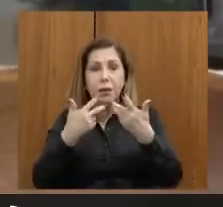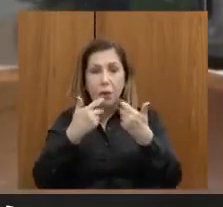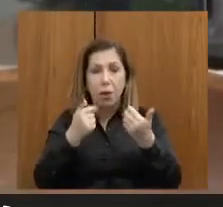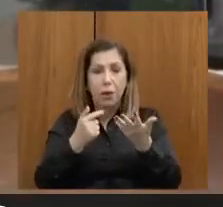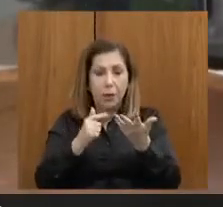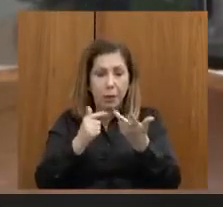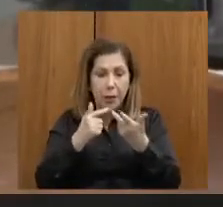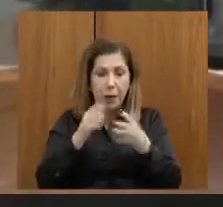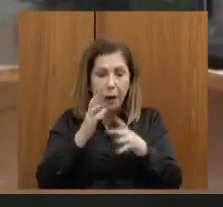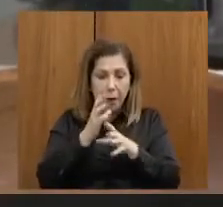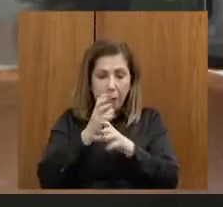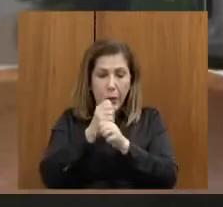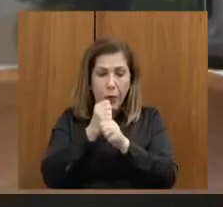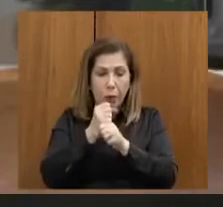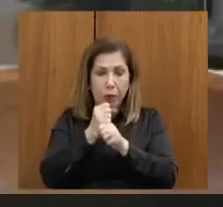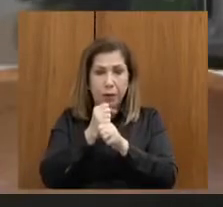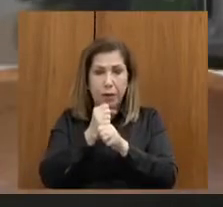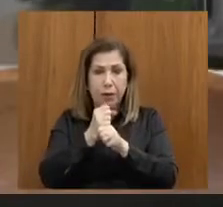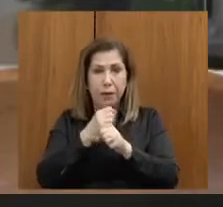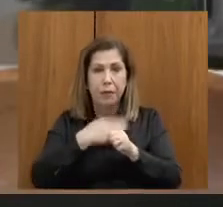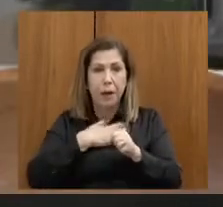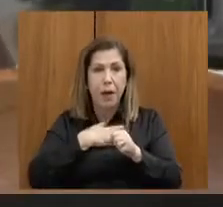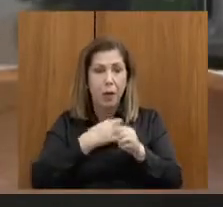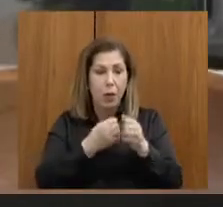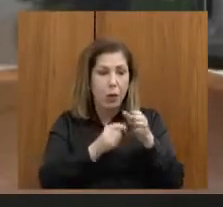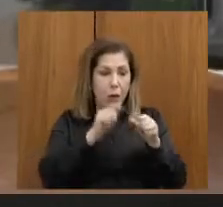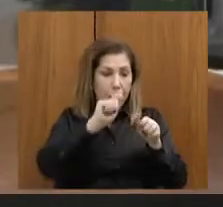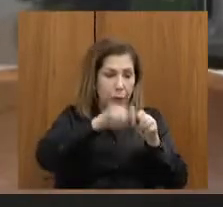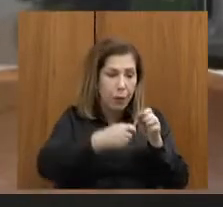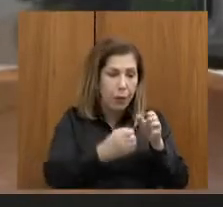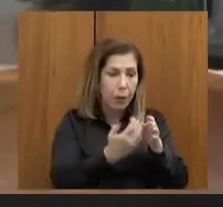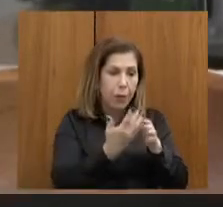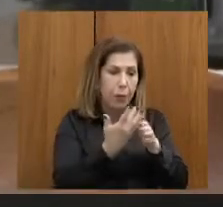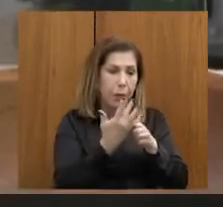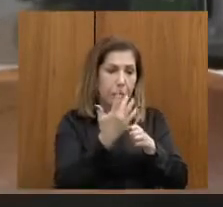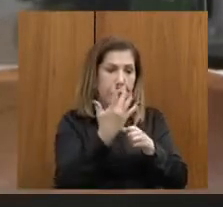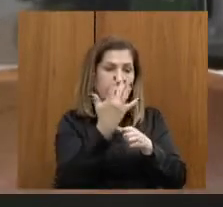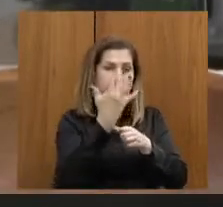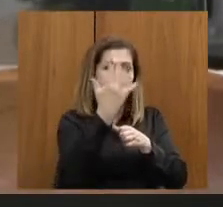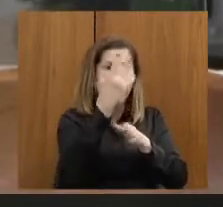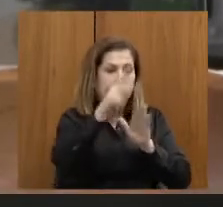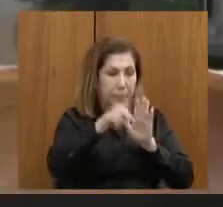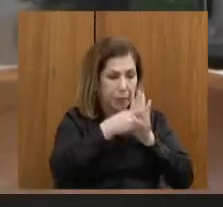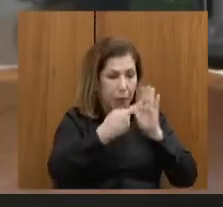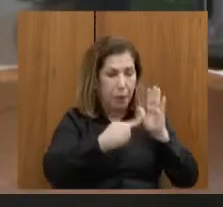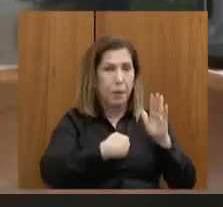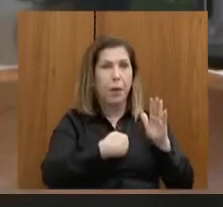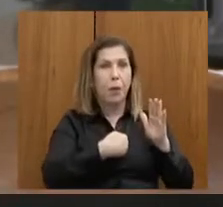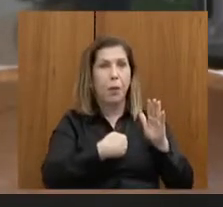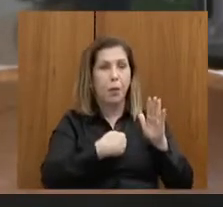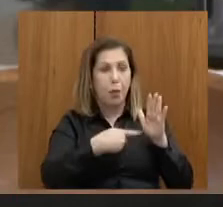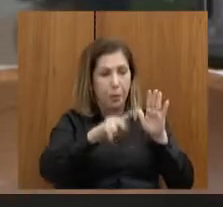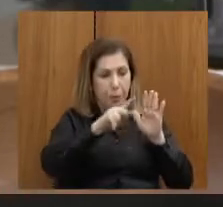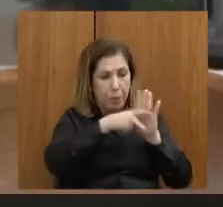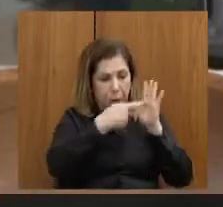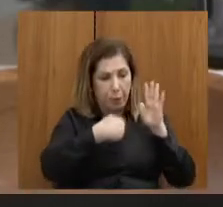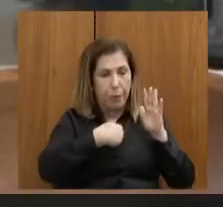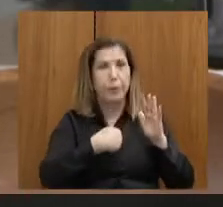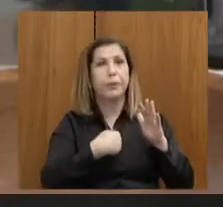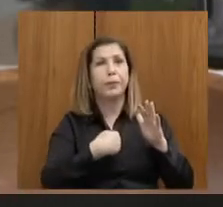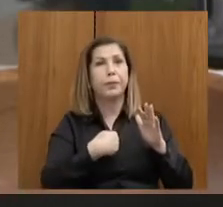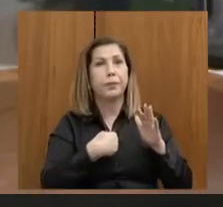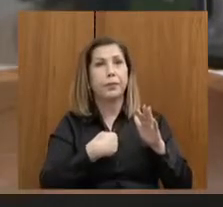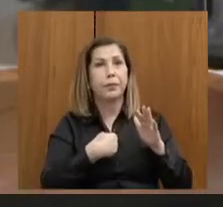minhas contas o meu modo de acender o meu defumado a minha fumaça para mim é patrimônio a